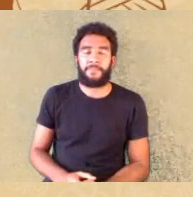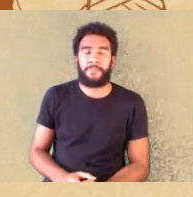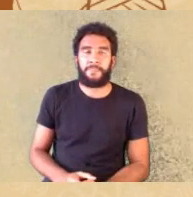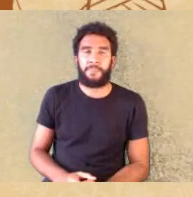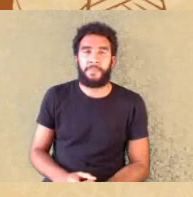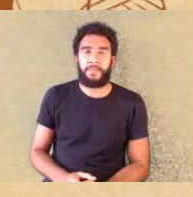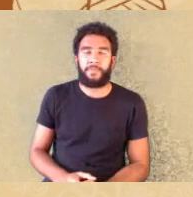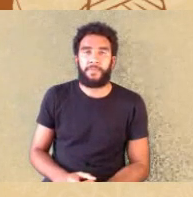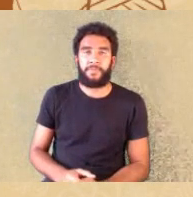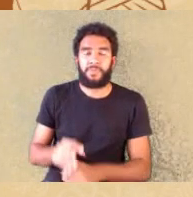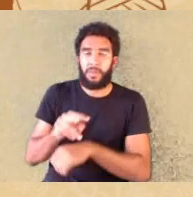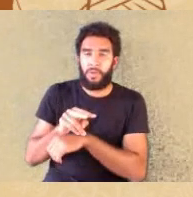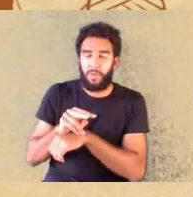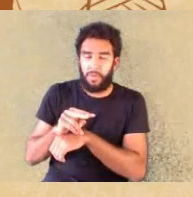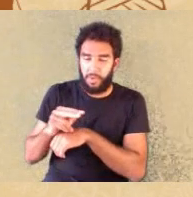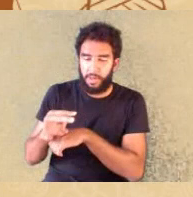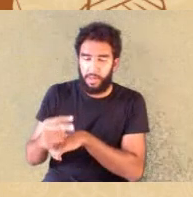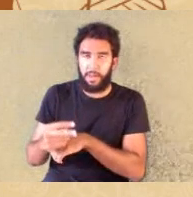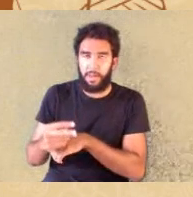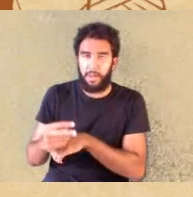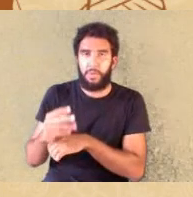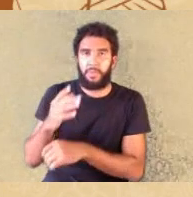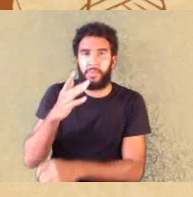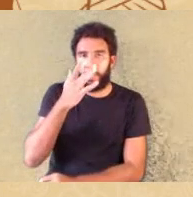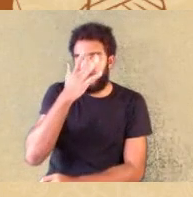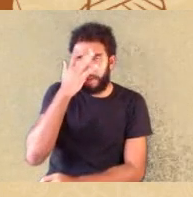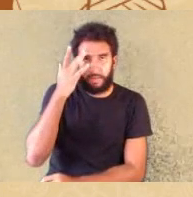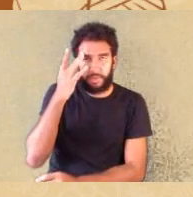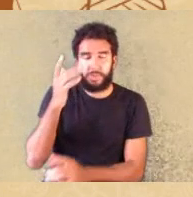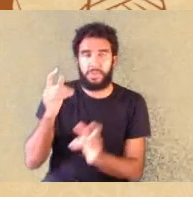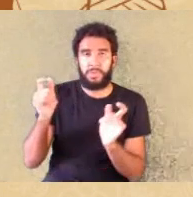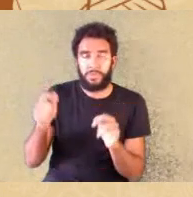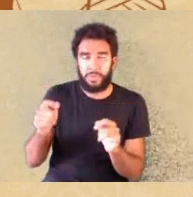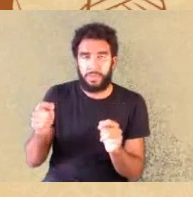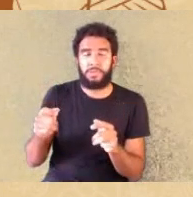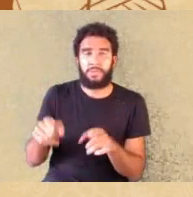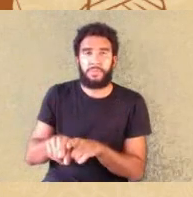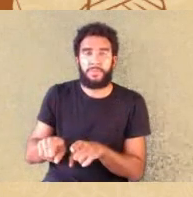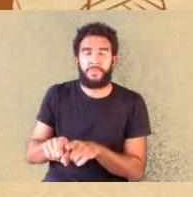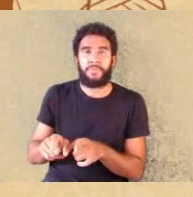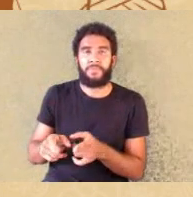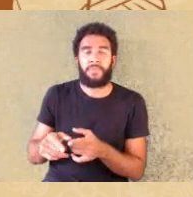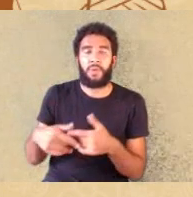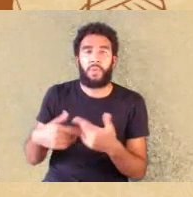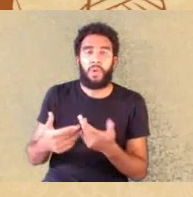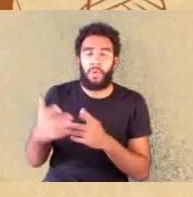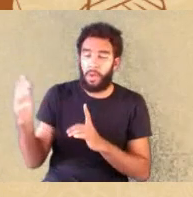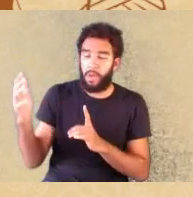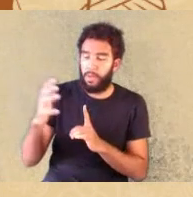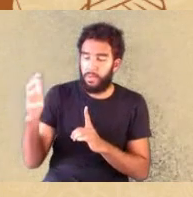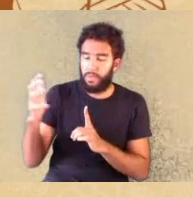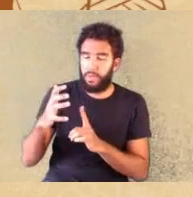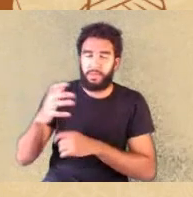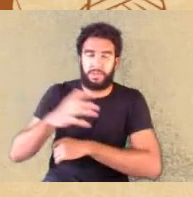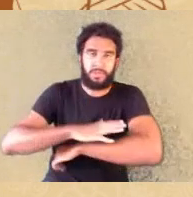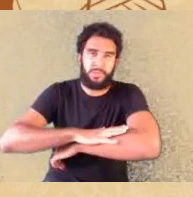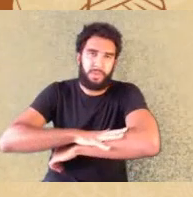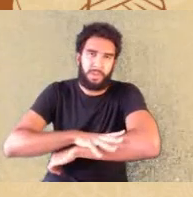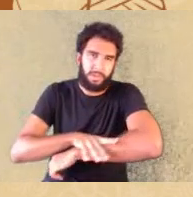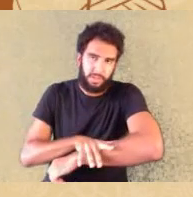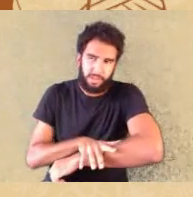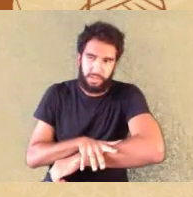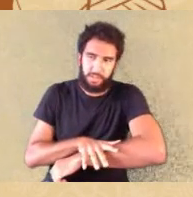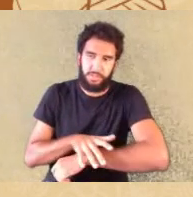Bento aponta bastante, não só olhar para os impactos do racismo na população negra, que é o alvo, né? E